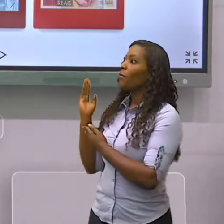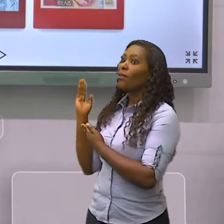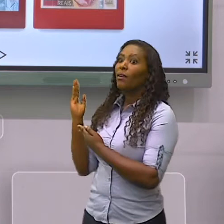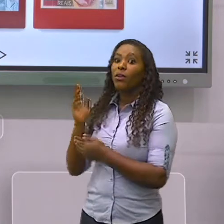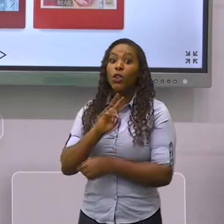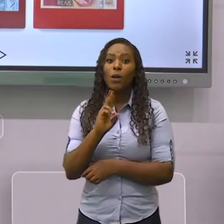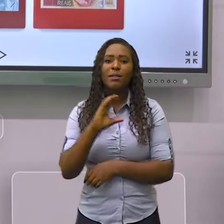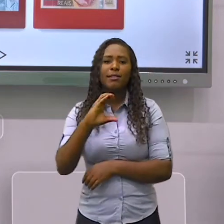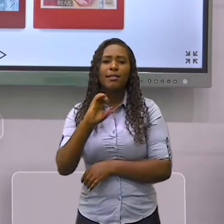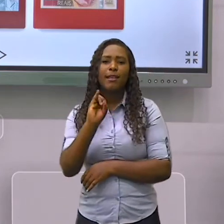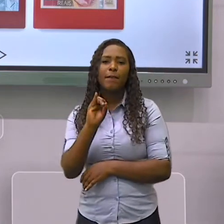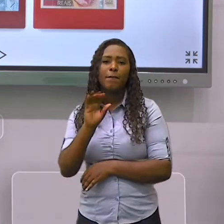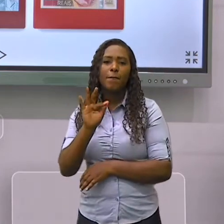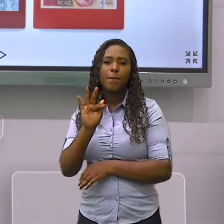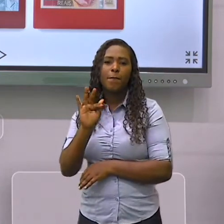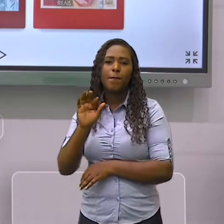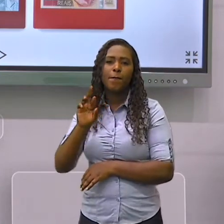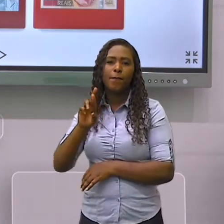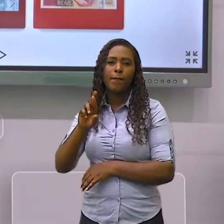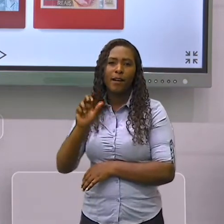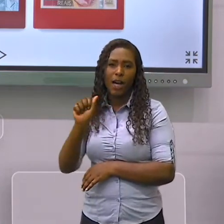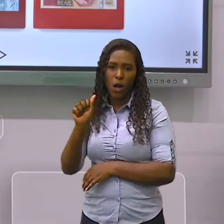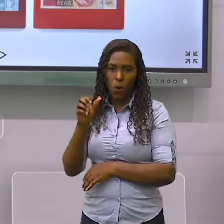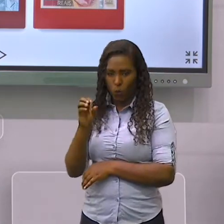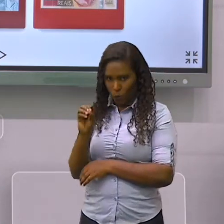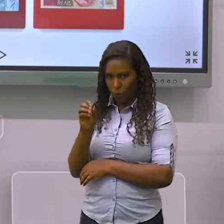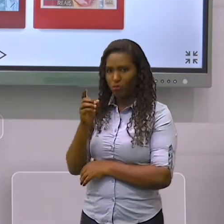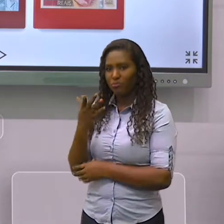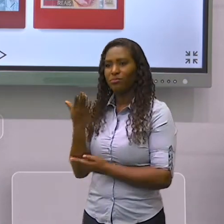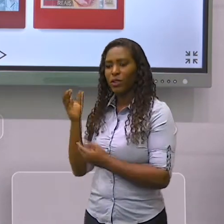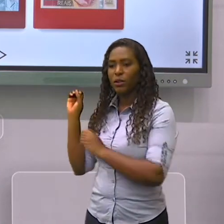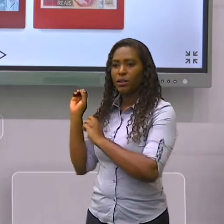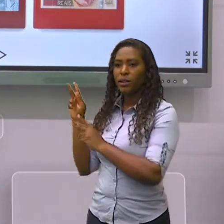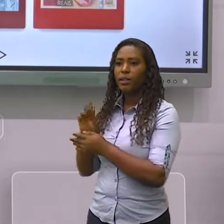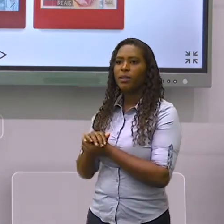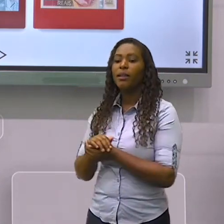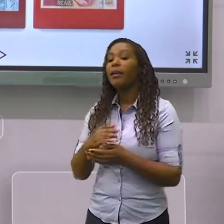a cédula de valor R$20? É a primeira letra A,